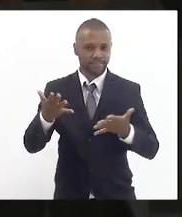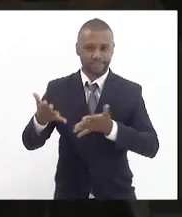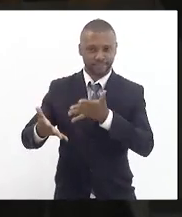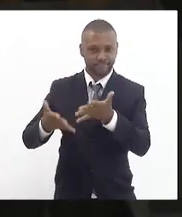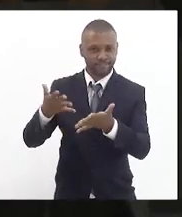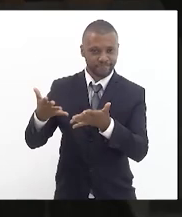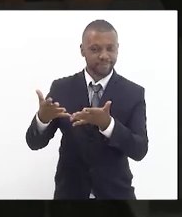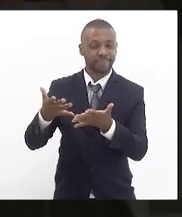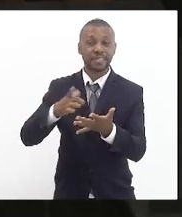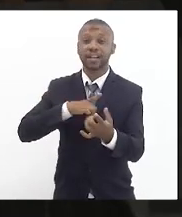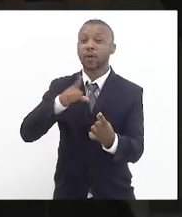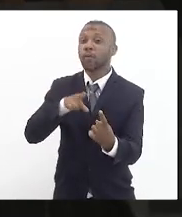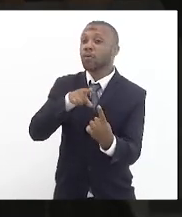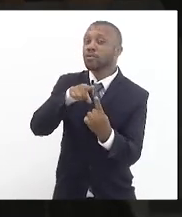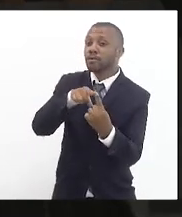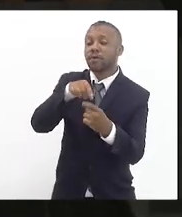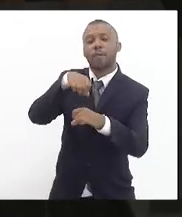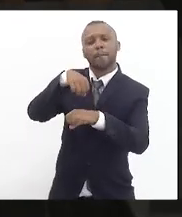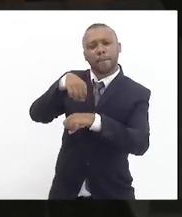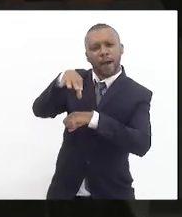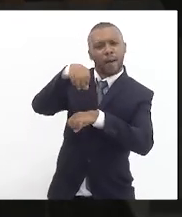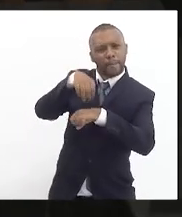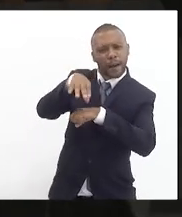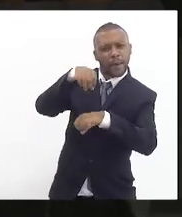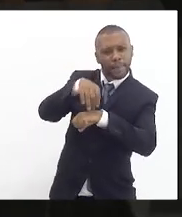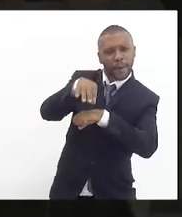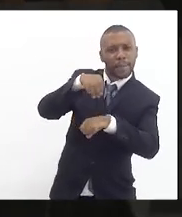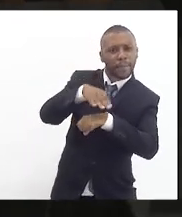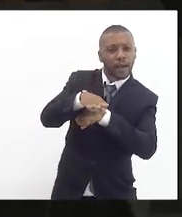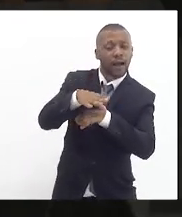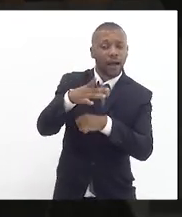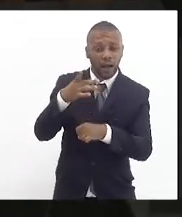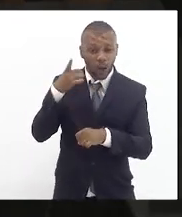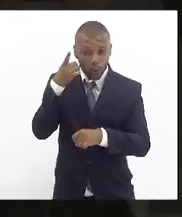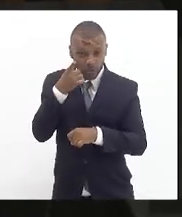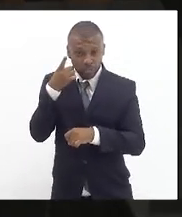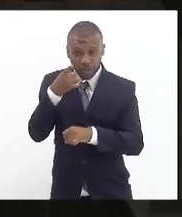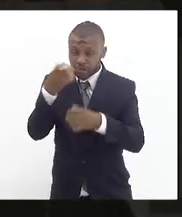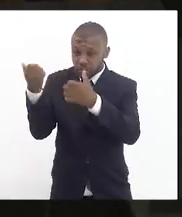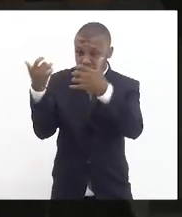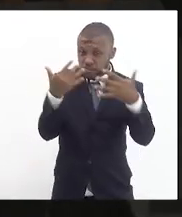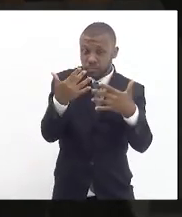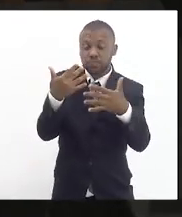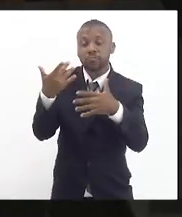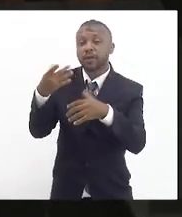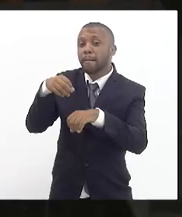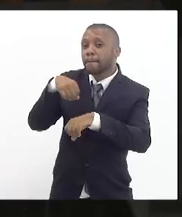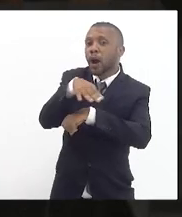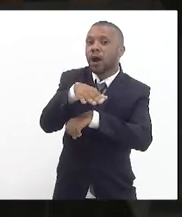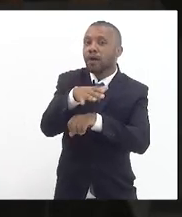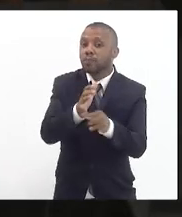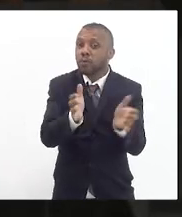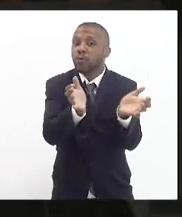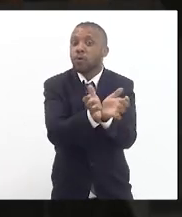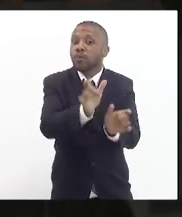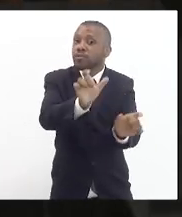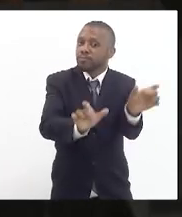que leva a nossa voz aos deficientes auditivos